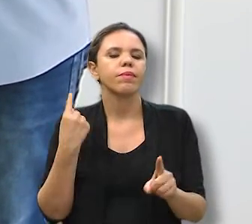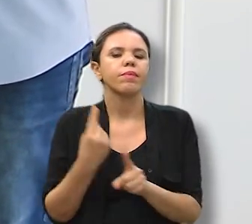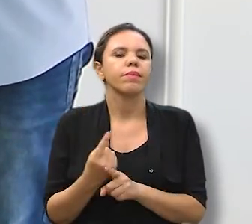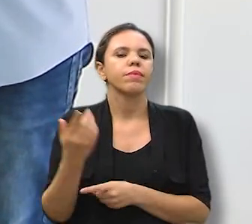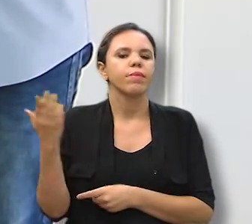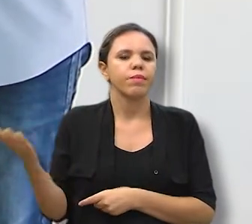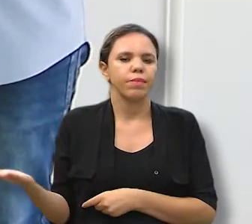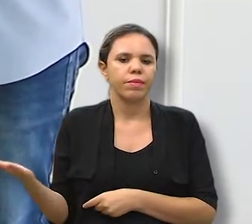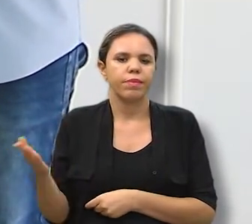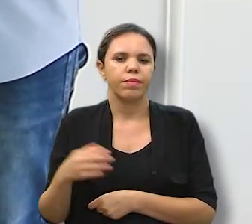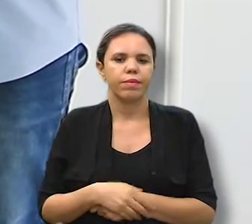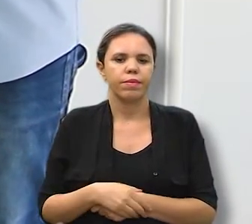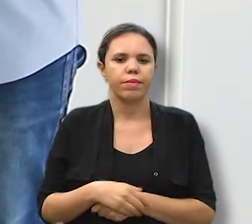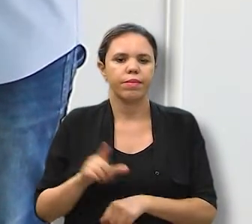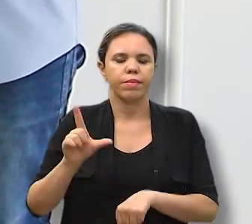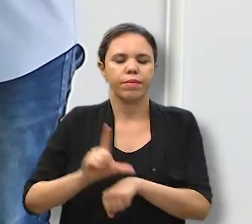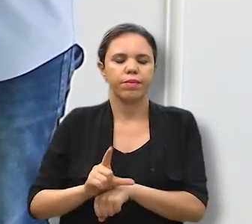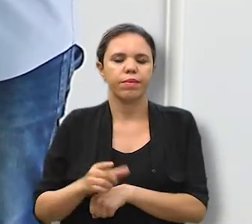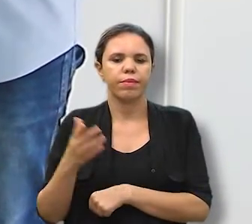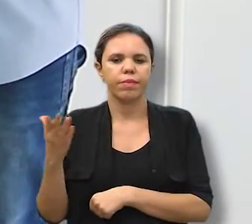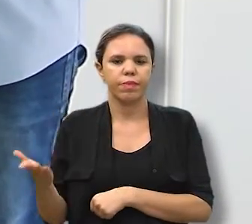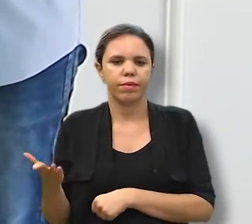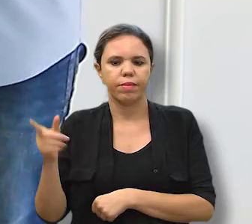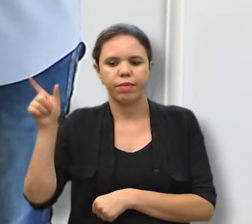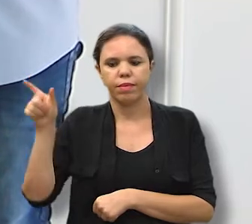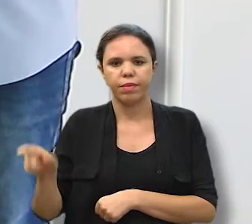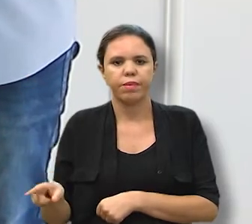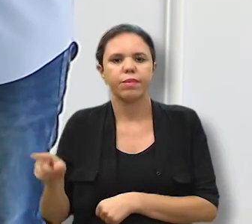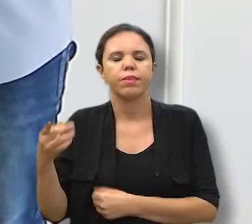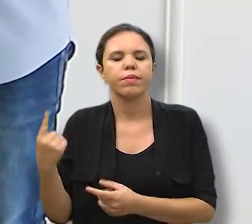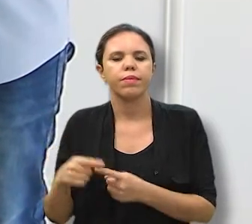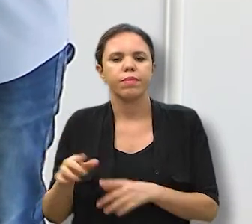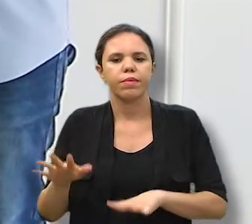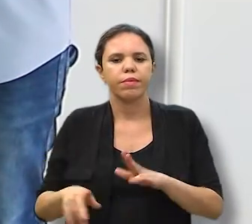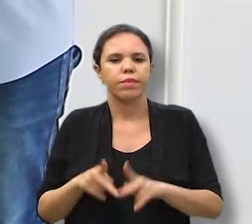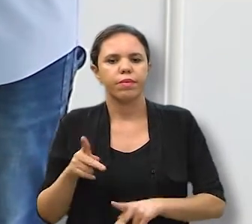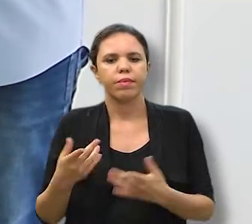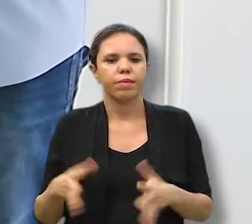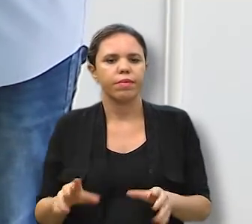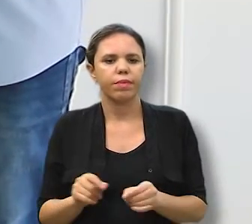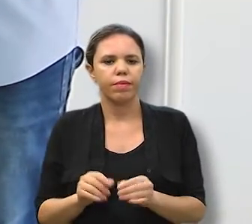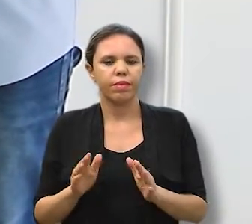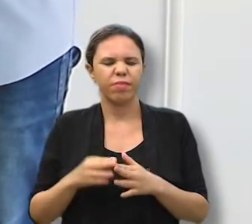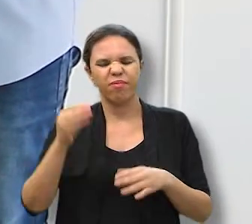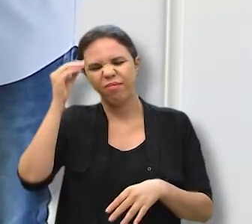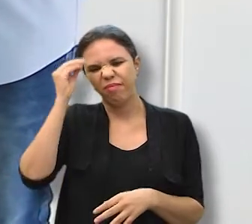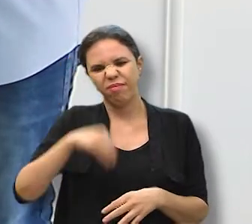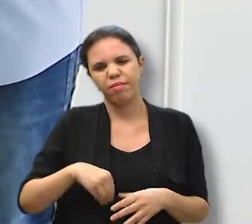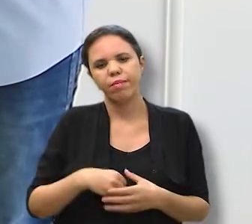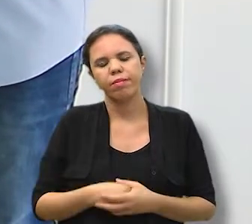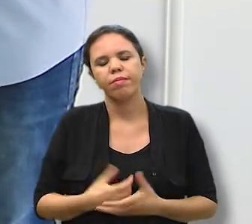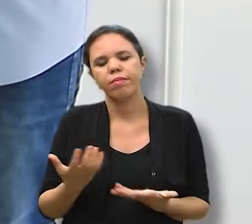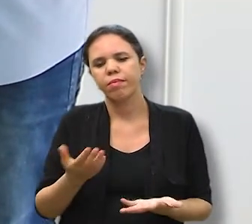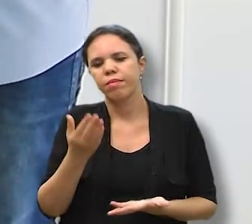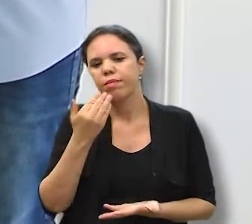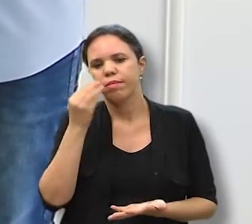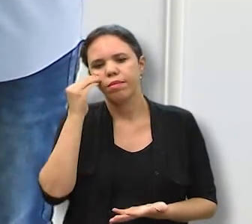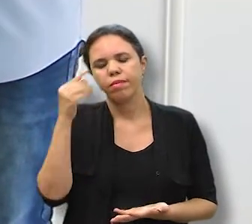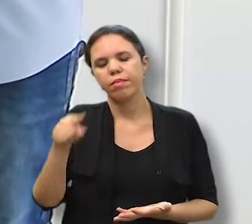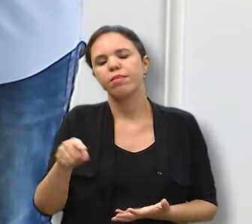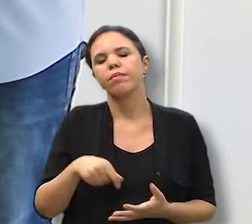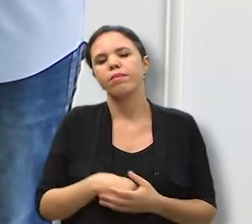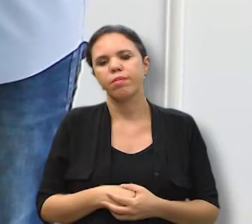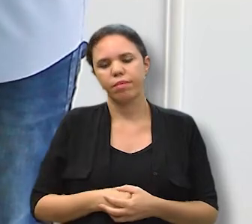encontram, né, a loja de vocês, você. Porque às vezes o pessoal de casa não quer fazer, tá com preguiça, né? Então eu